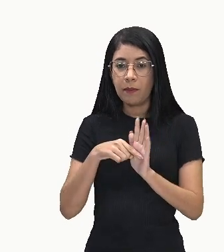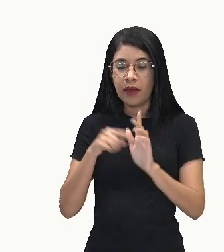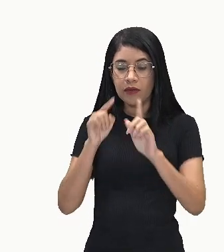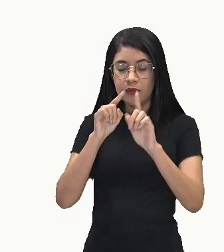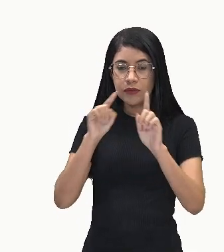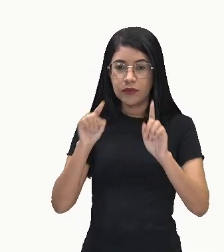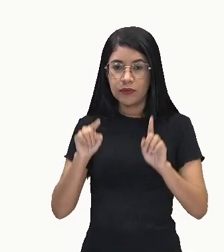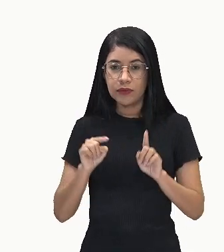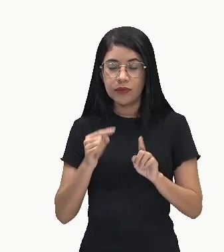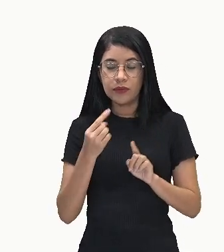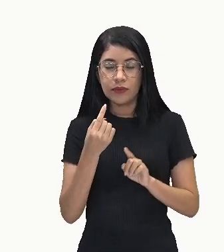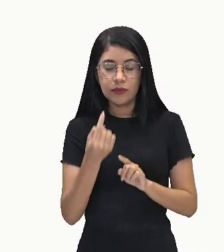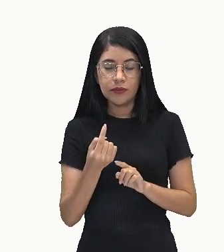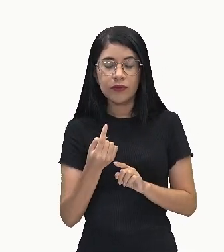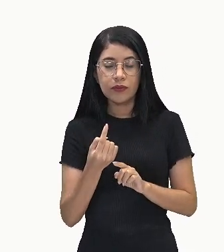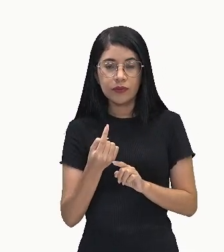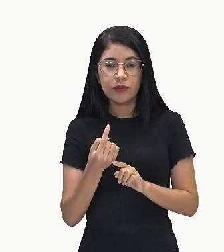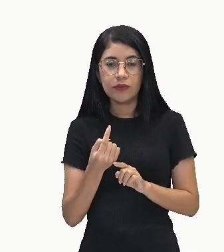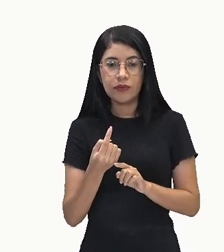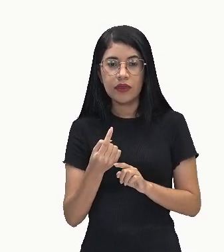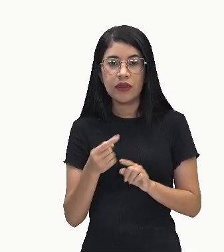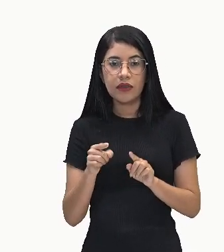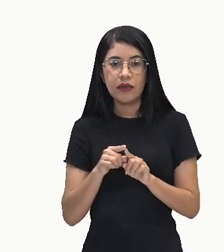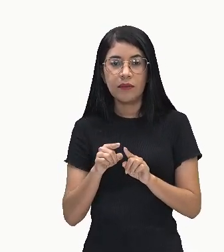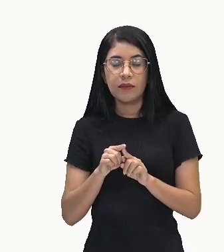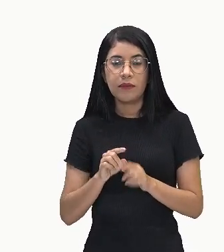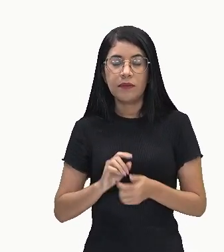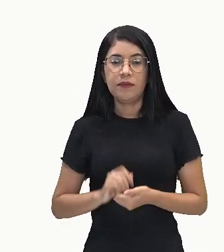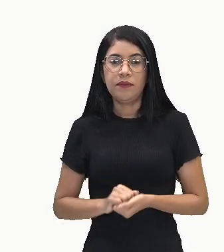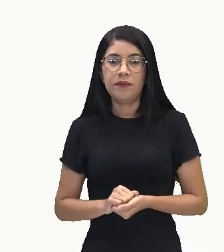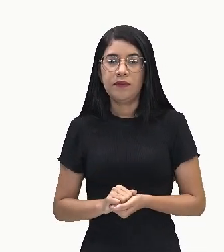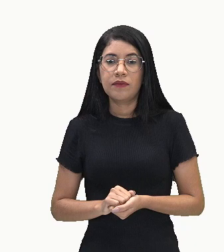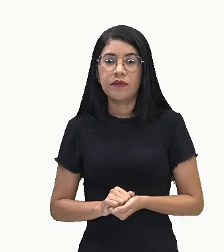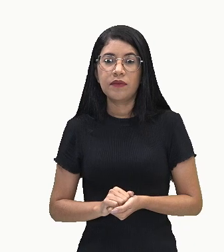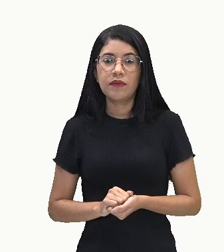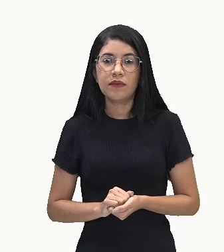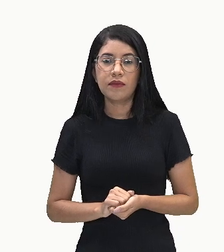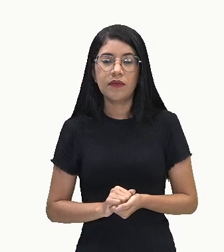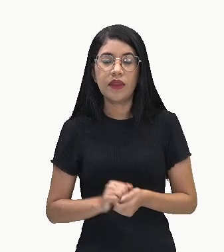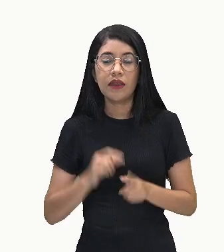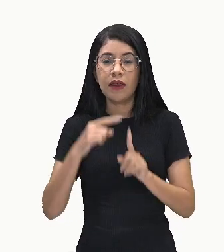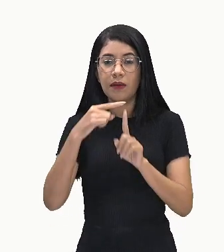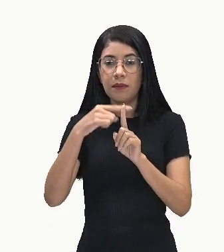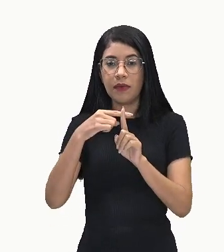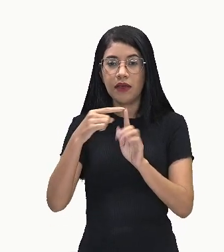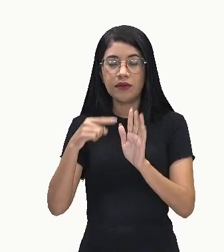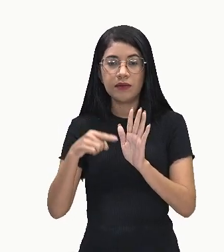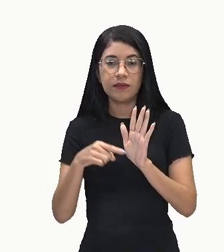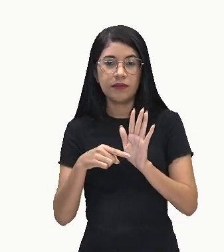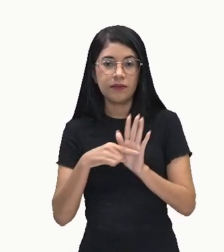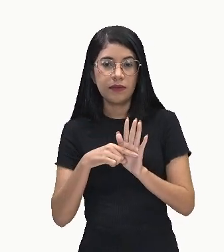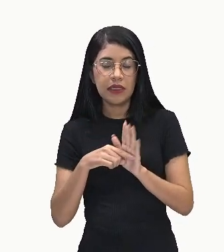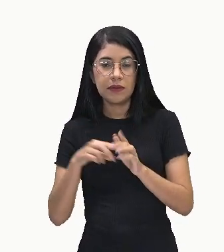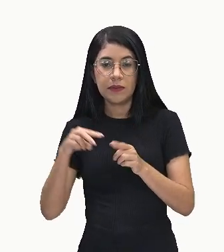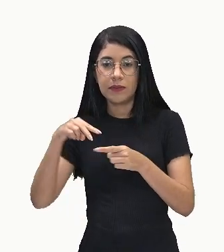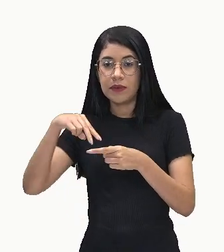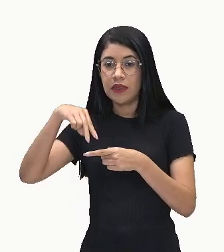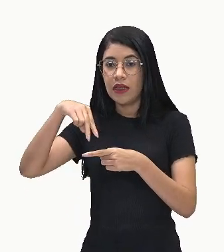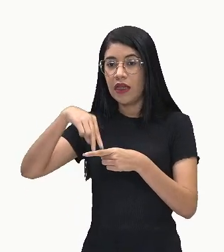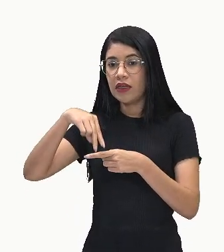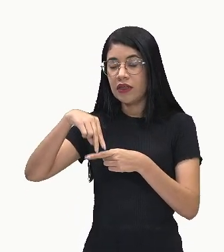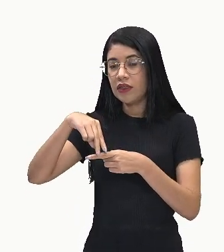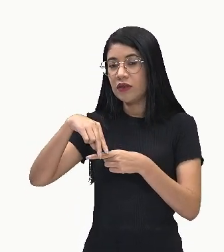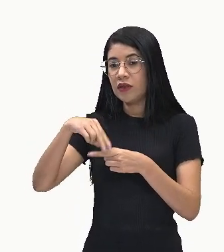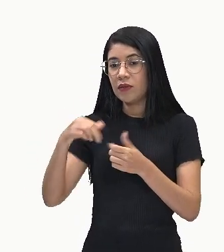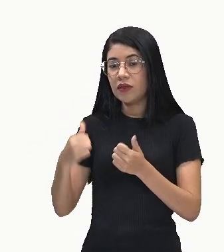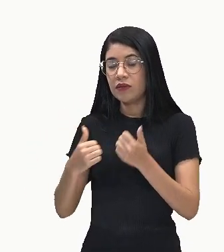coeficiente numérico que compõe a equação, o polinômio. Mais ou menos raiz de delta, que de acordo com